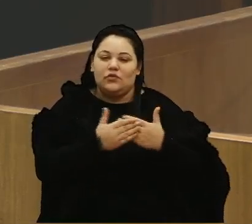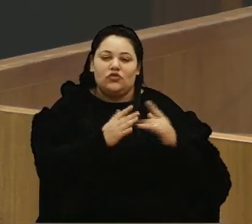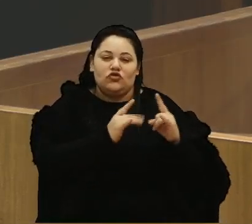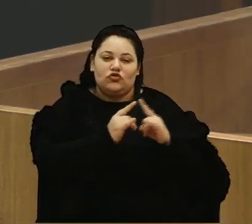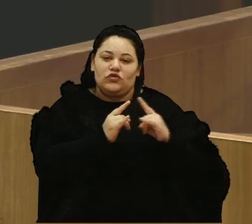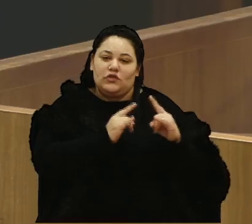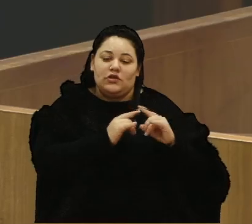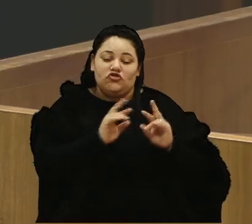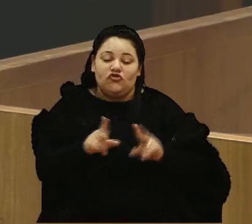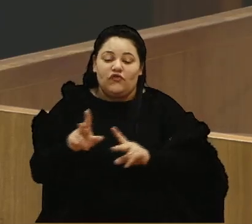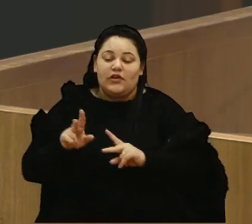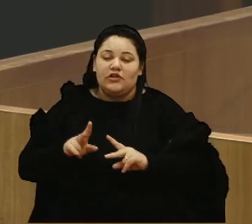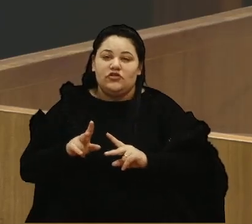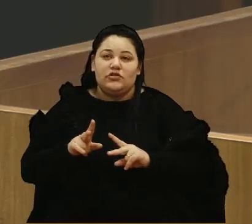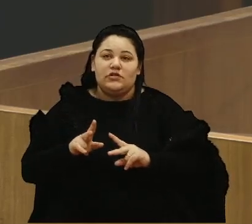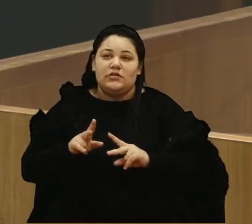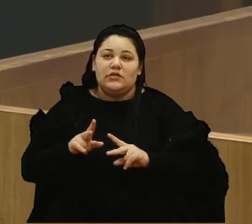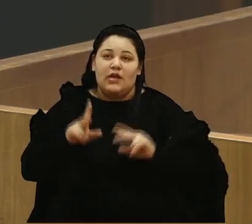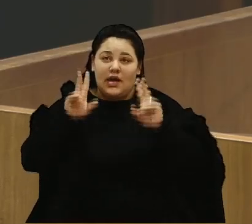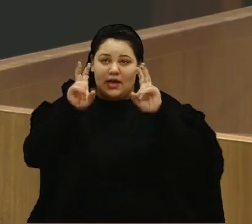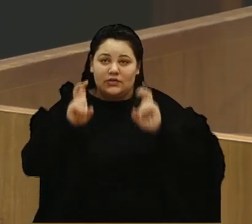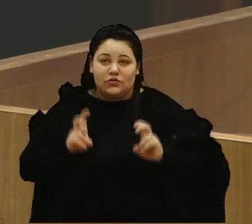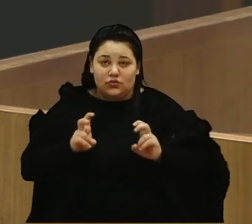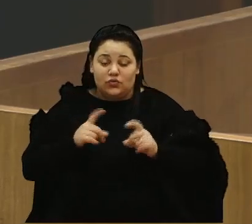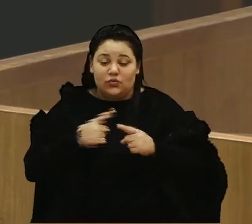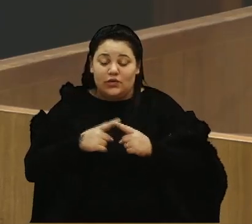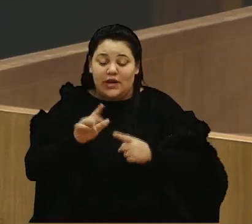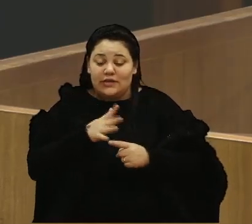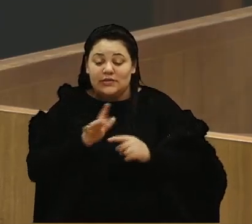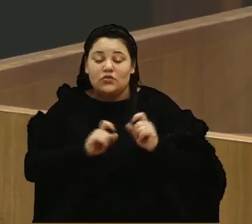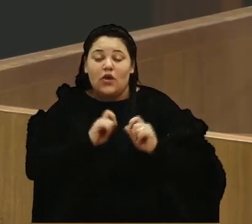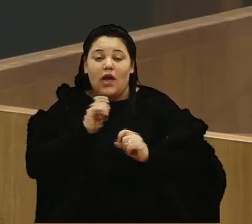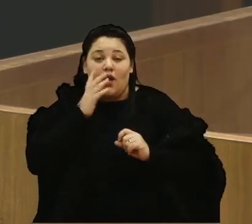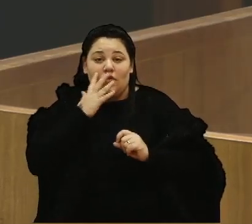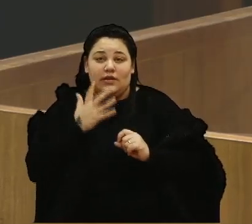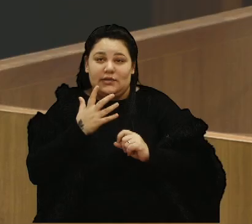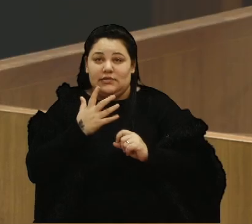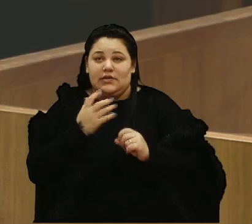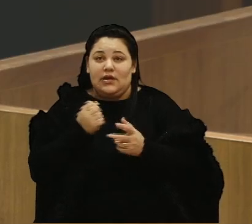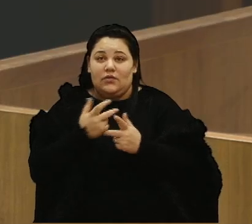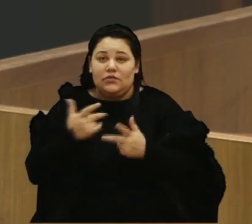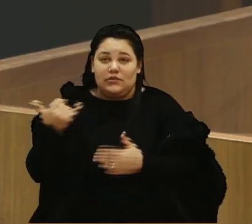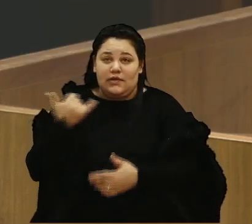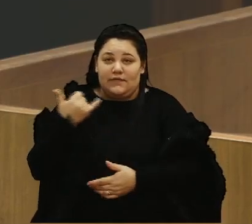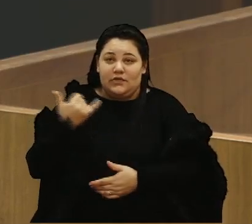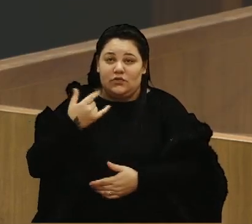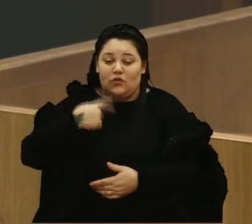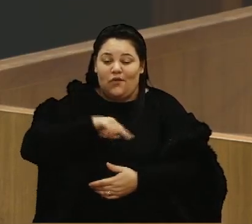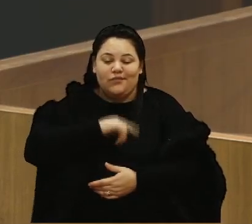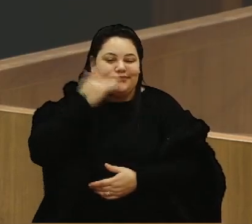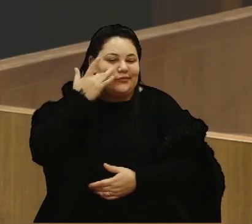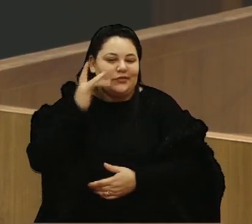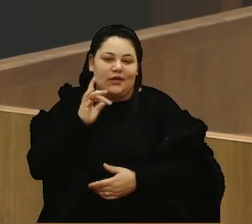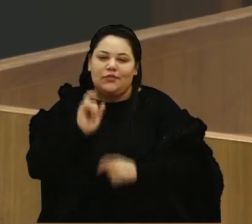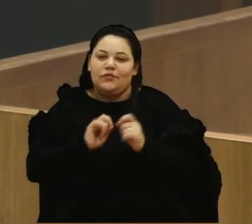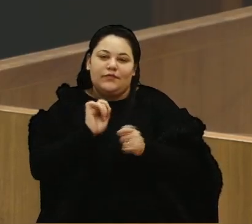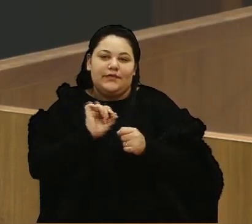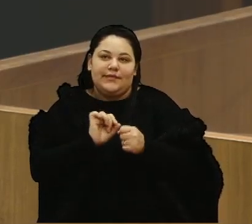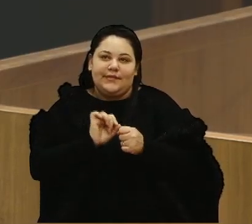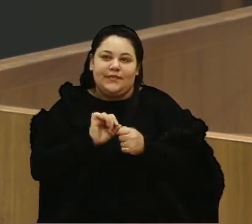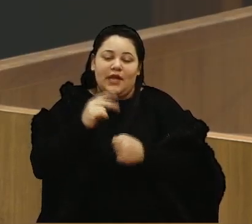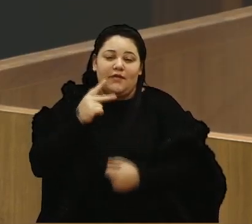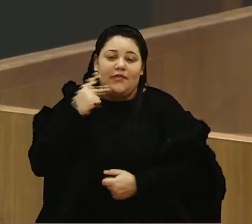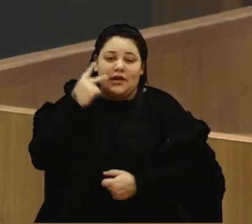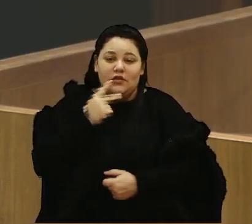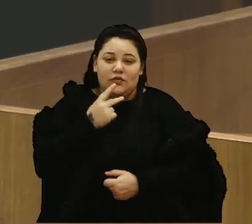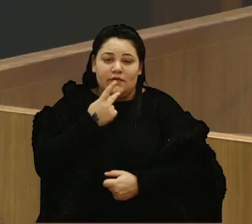diferentes assuntos, porque muitas vezes o que acontece é que as situações chegam para a gente não sabe o que fazer. A vereadora Rose comentou que nós temos discutido na